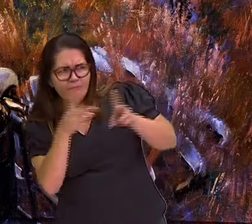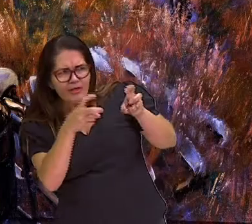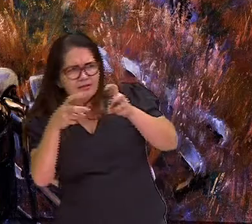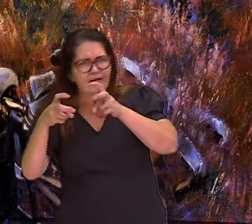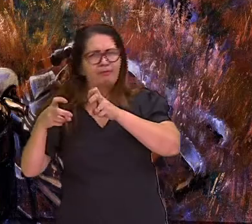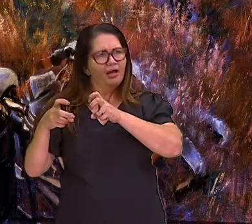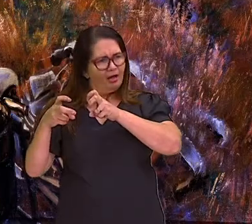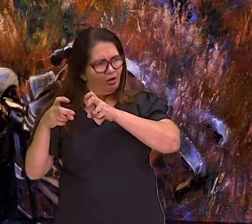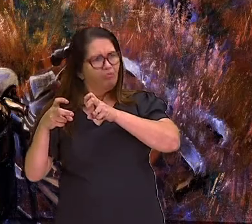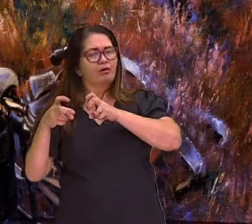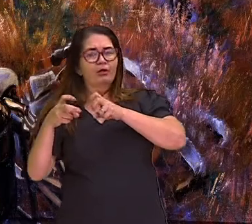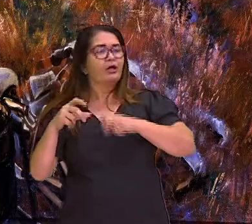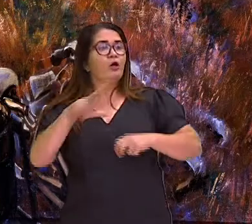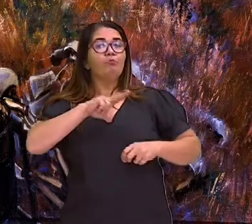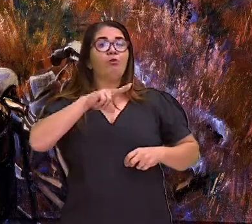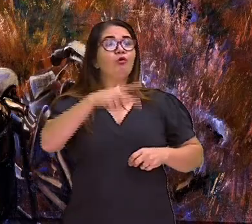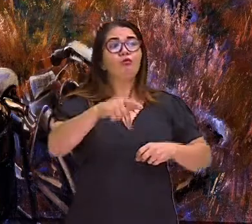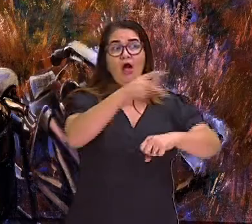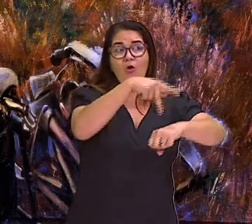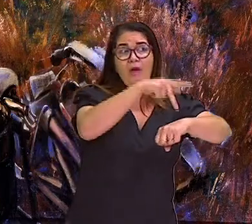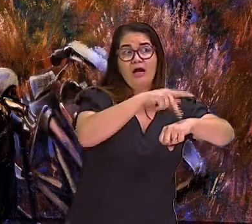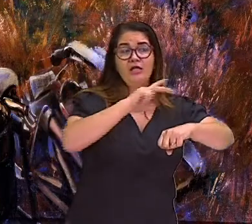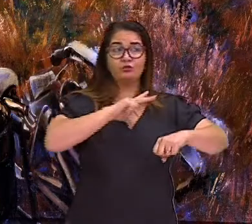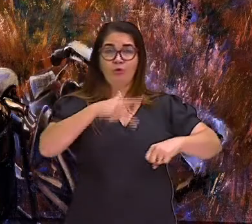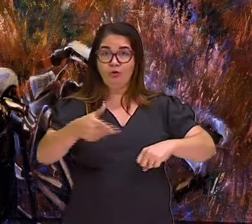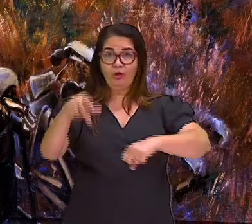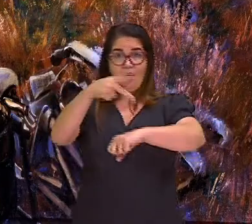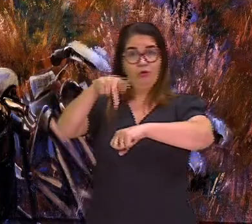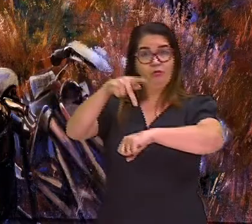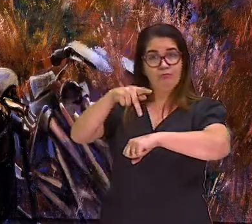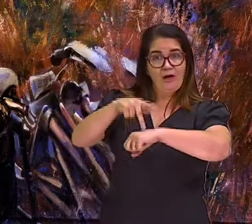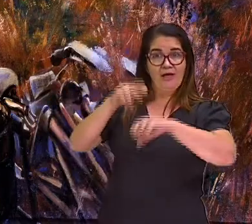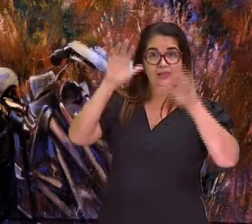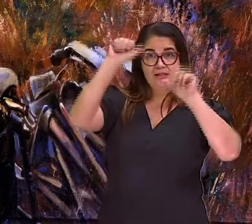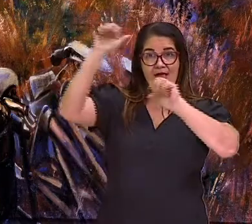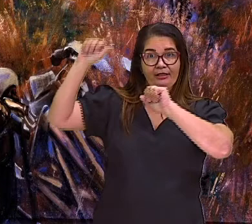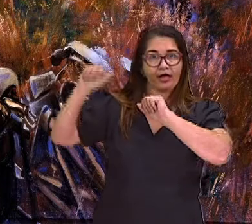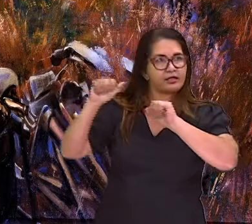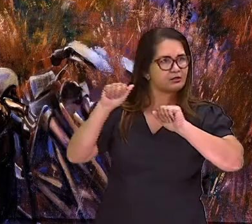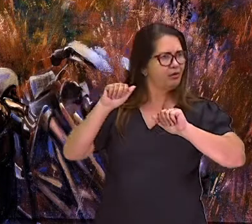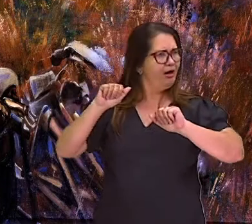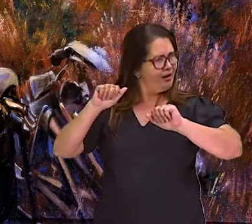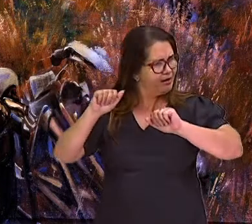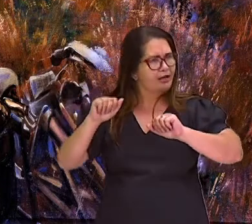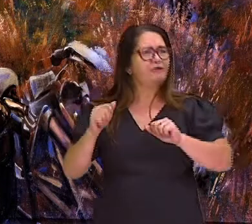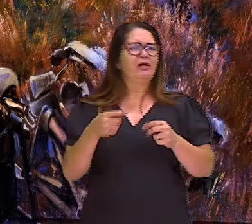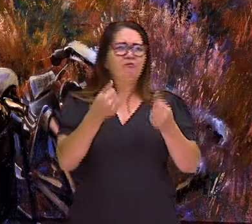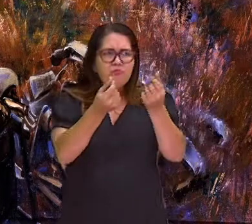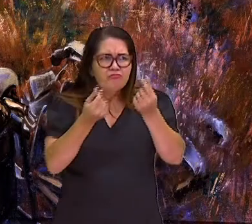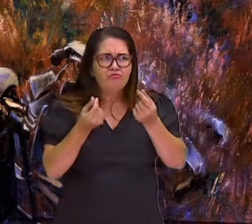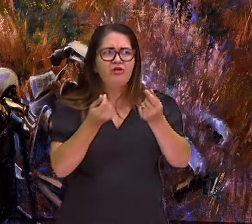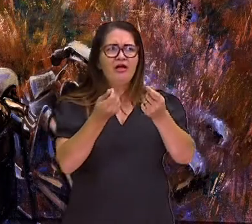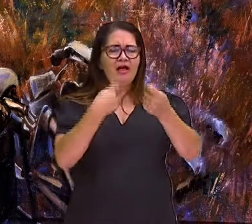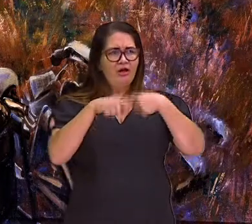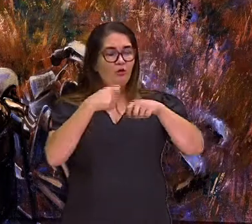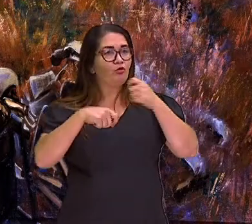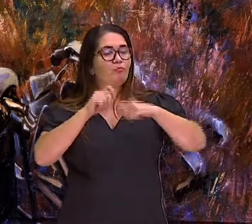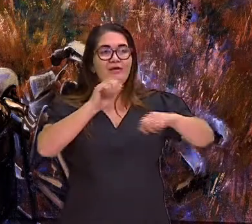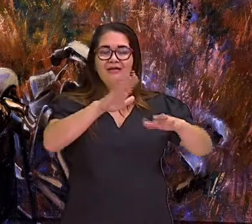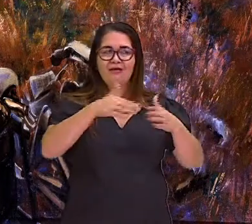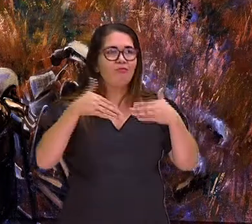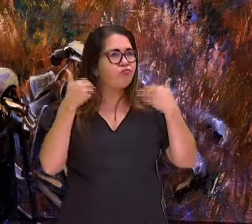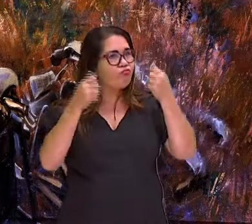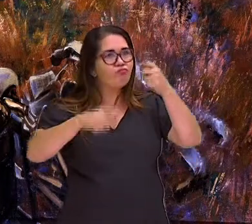de terras e na expansão do comércio. A exemplo, a Inglaterra. Os ingleses